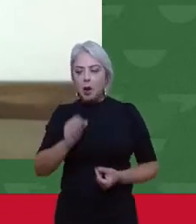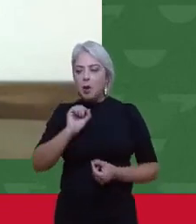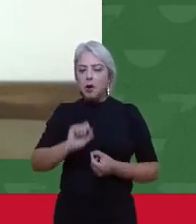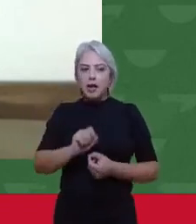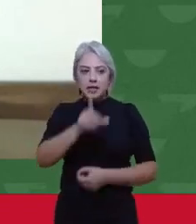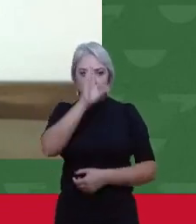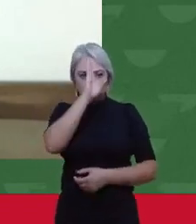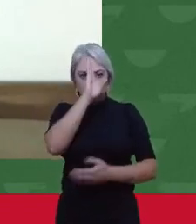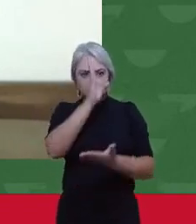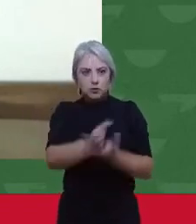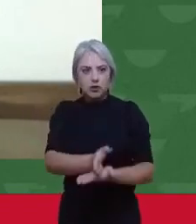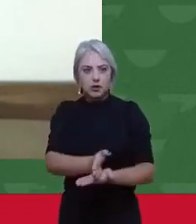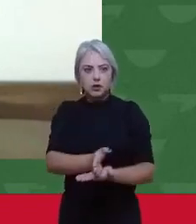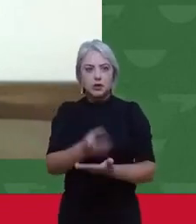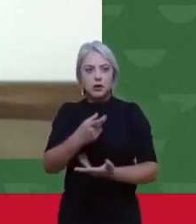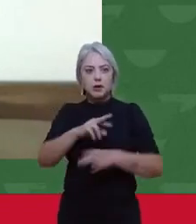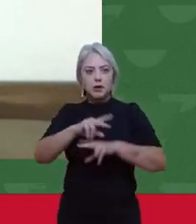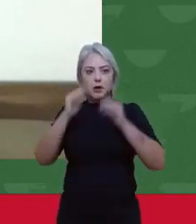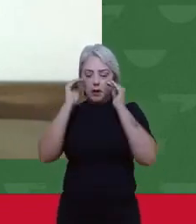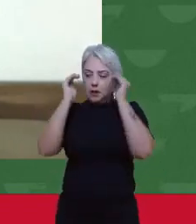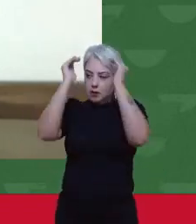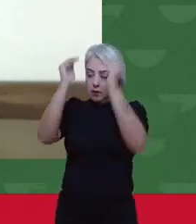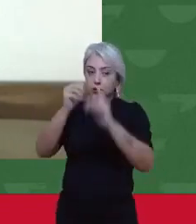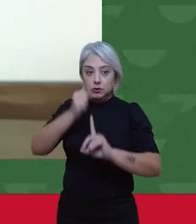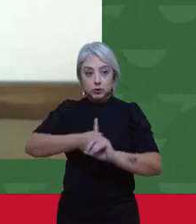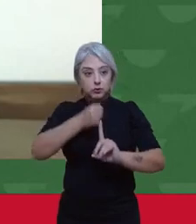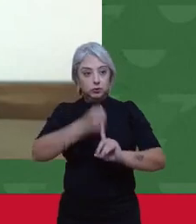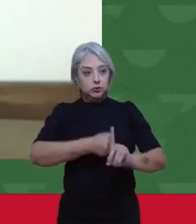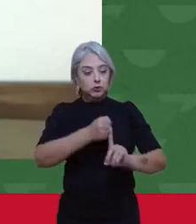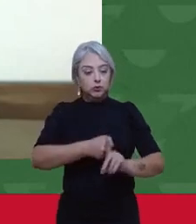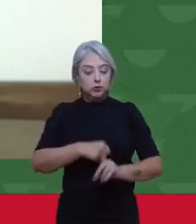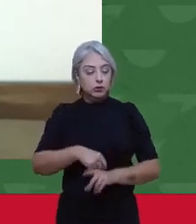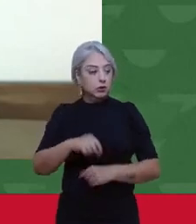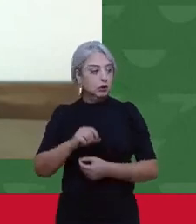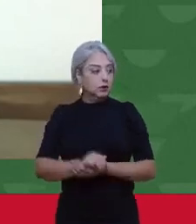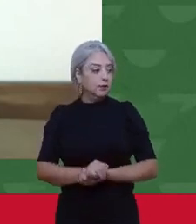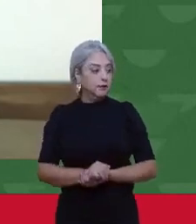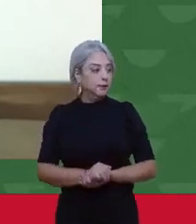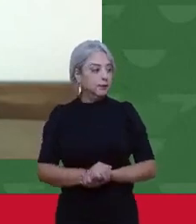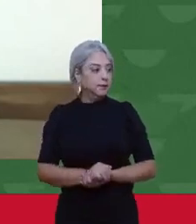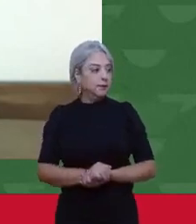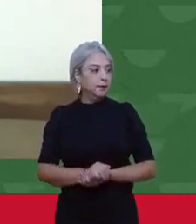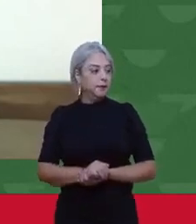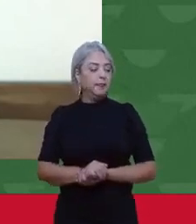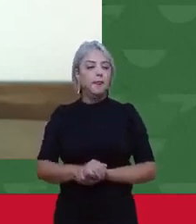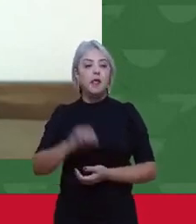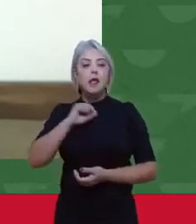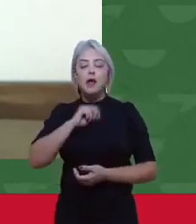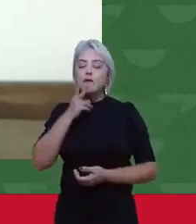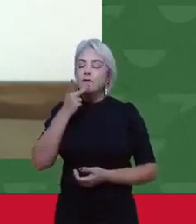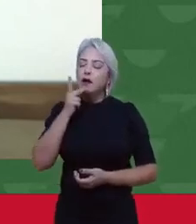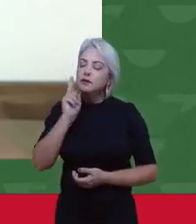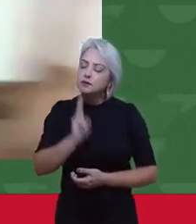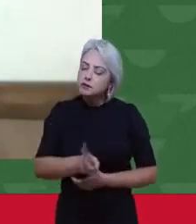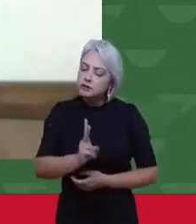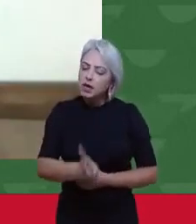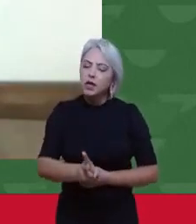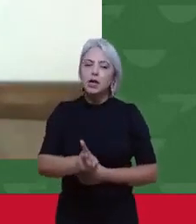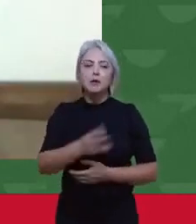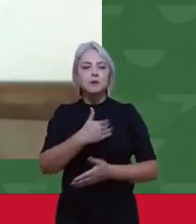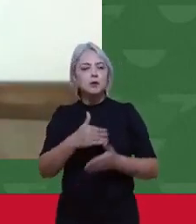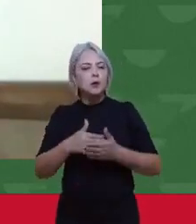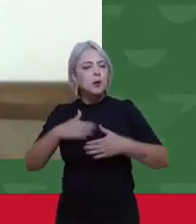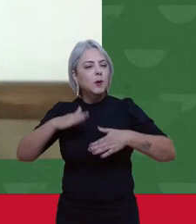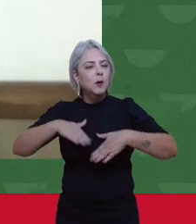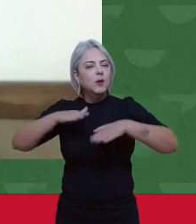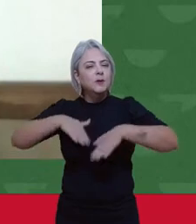possa transformar essa indignação em luta. E eu quero finalizar dizendo o que eu sempre falo, e durante todas as